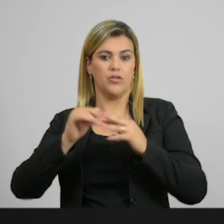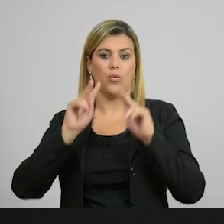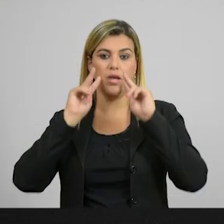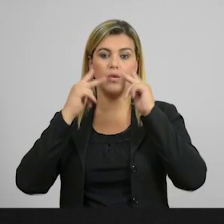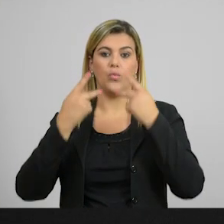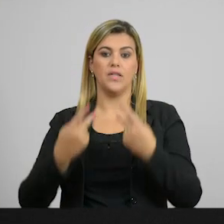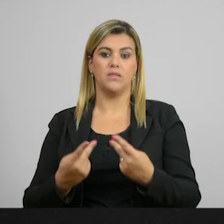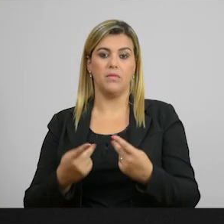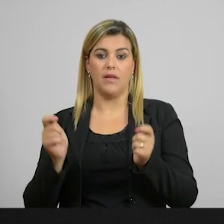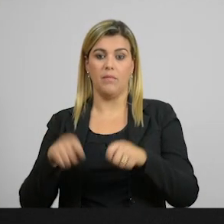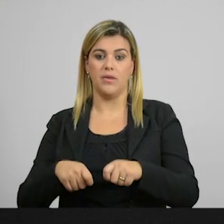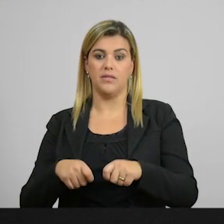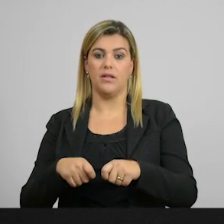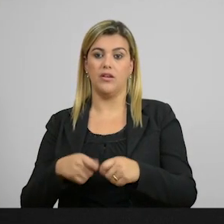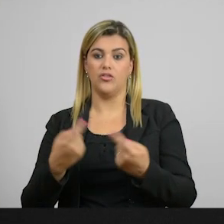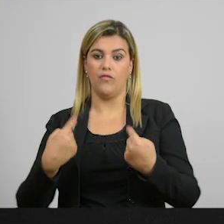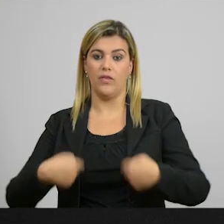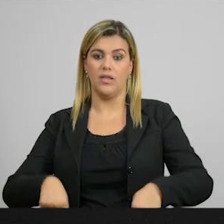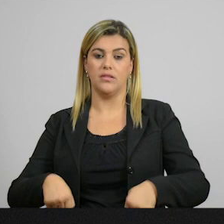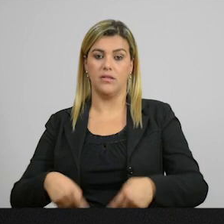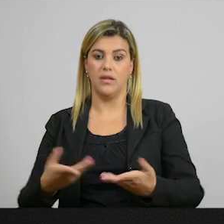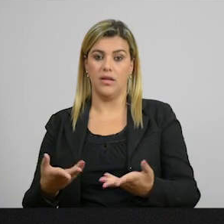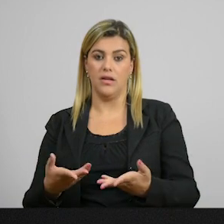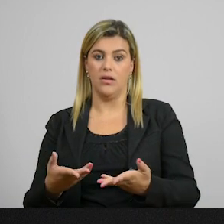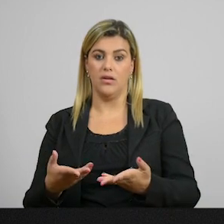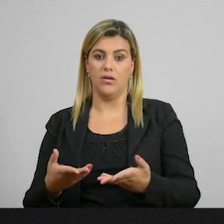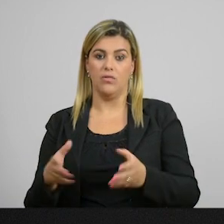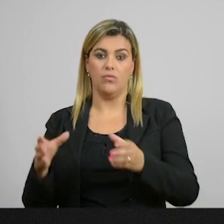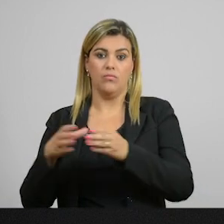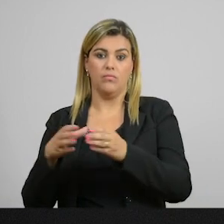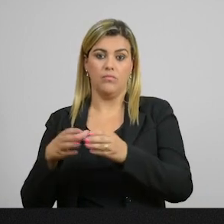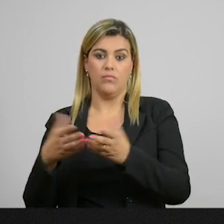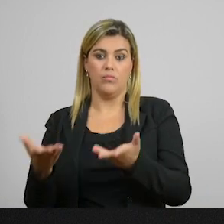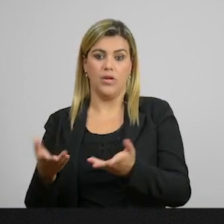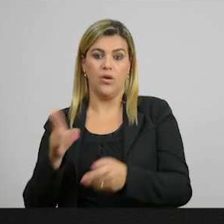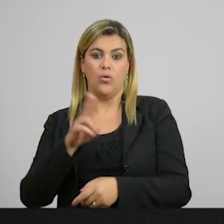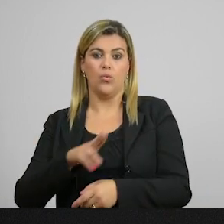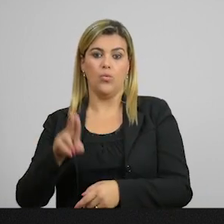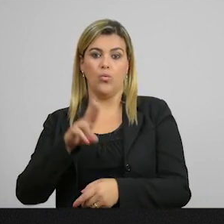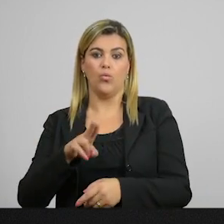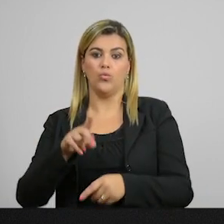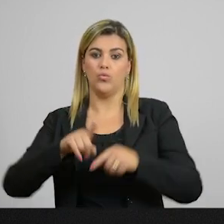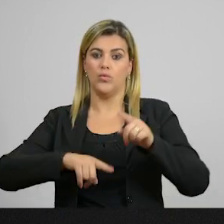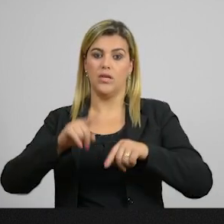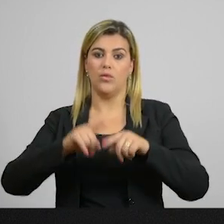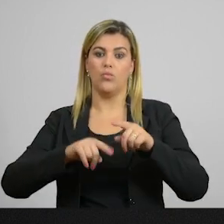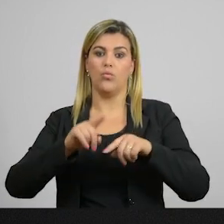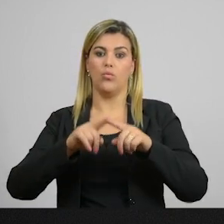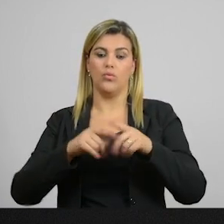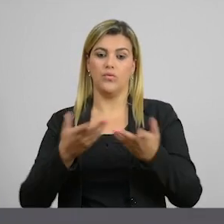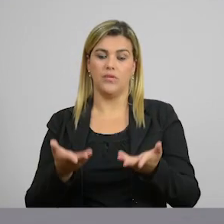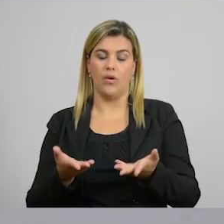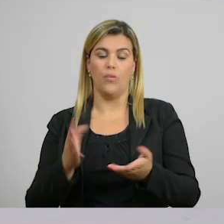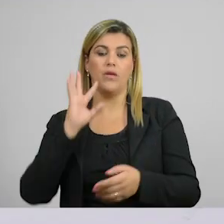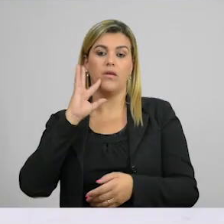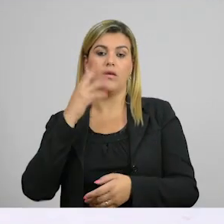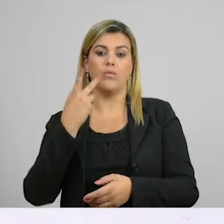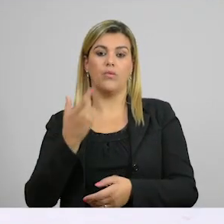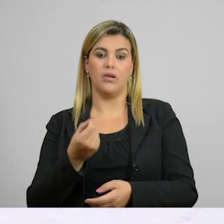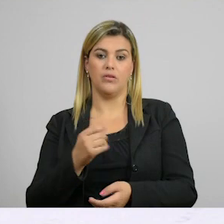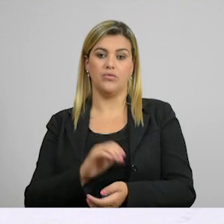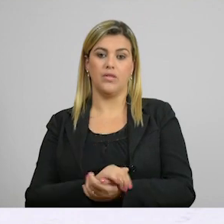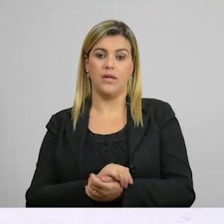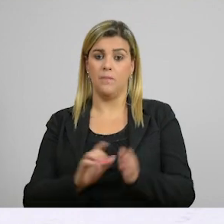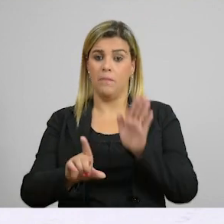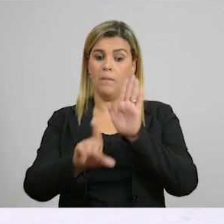de restaurar, desenvolver, conservar a capacidade física como ato privativo do fisioterapeuta, né? O uso dos recursos como ato privativo. Então,